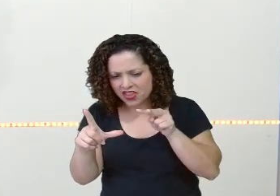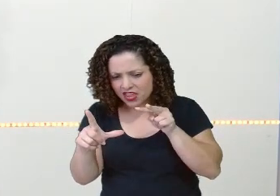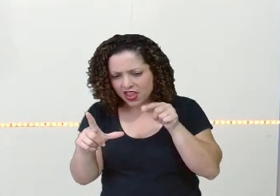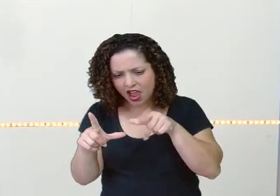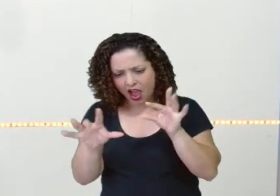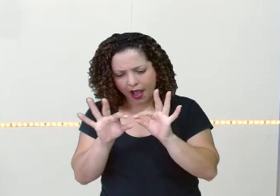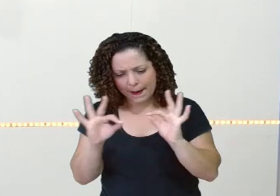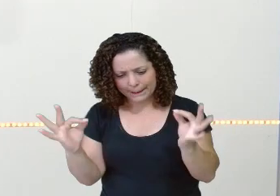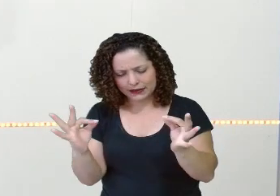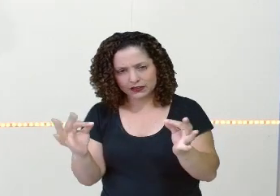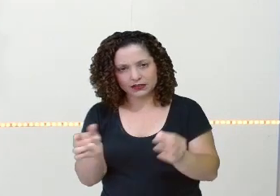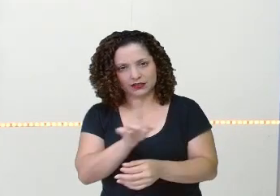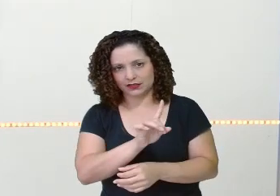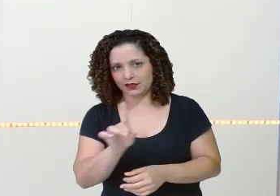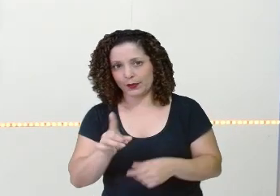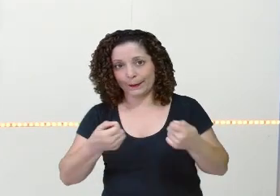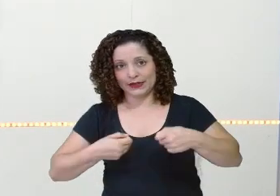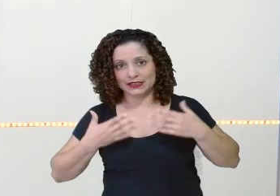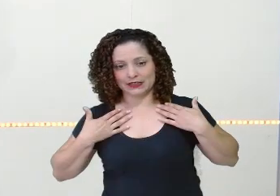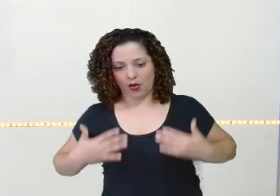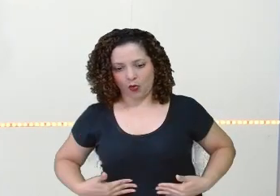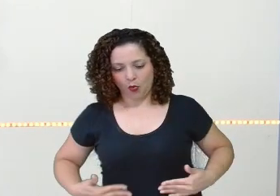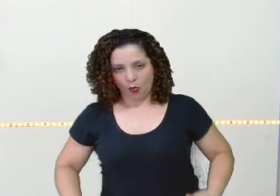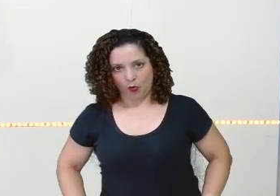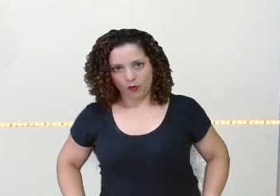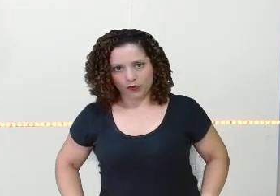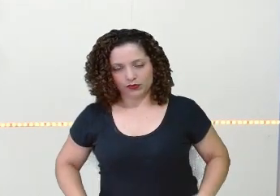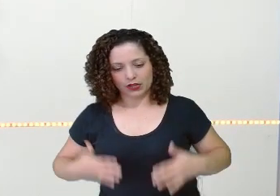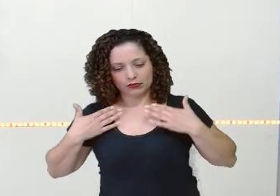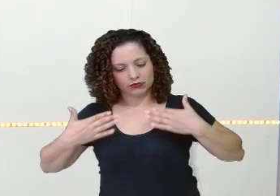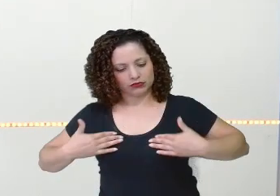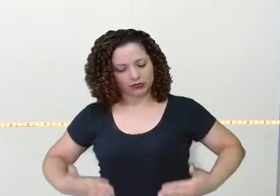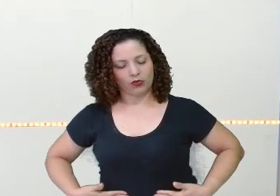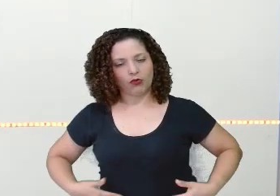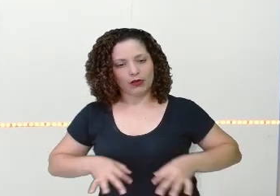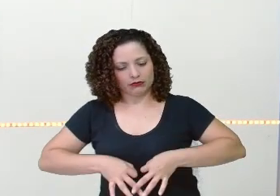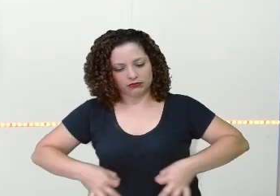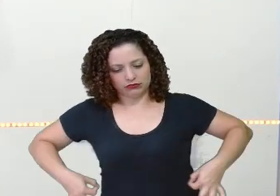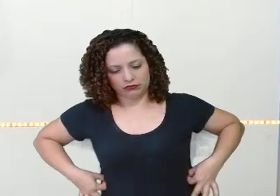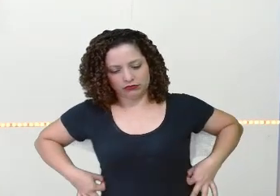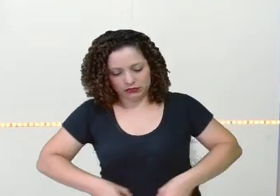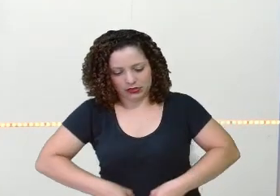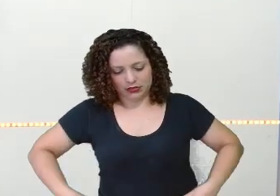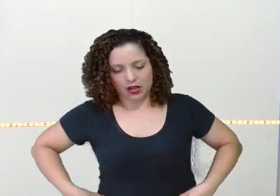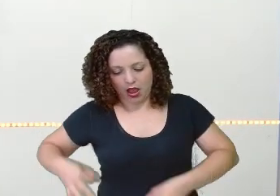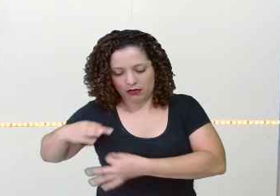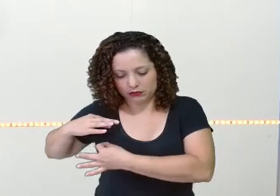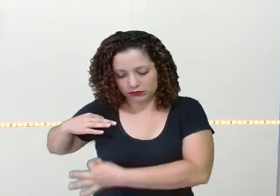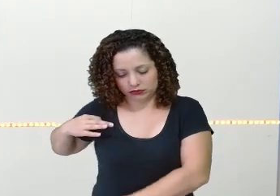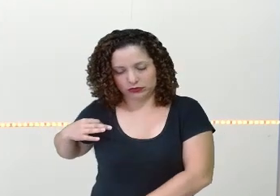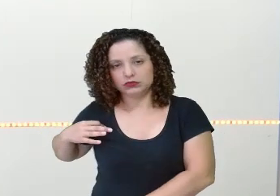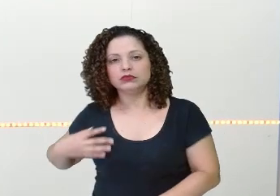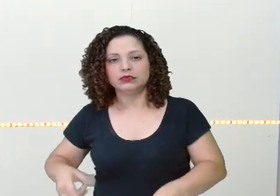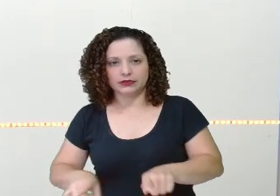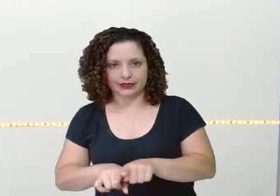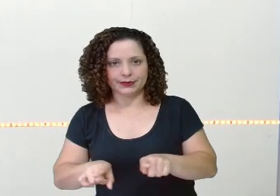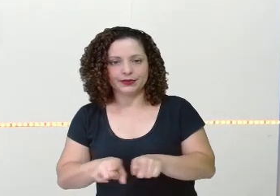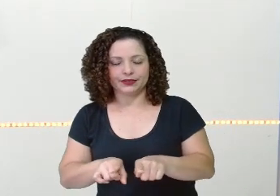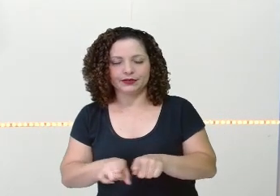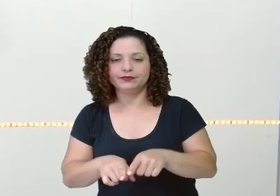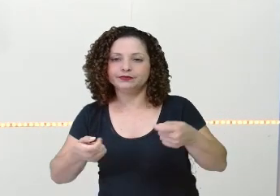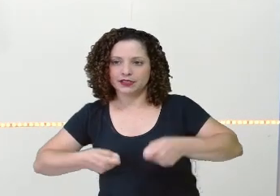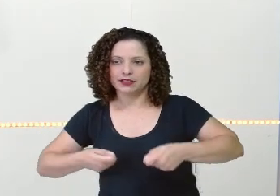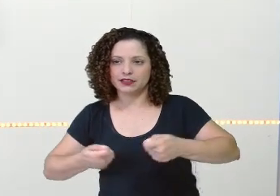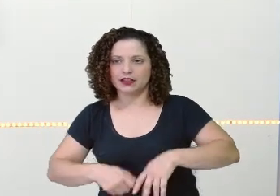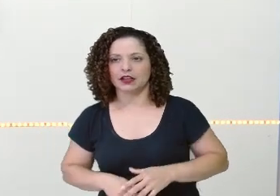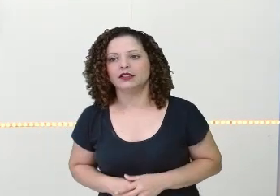bidimensional. Ela precisa ter você ali, presente, tridimensional, assim como os sólidos geométricos também.